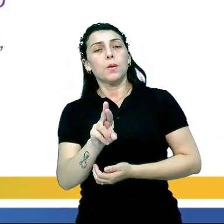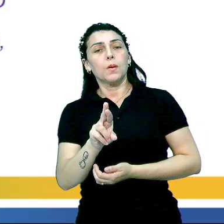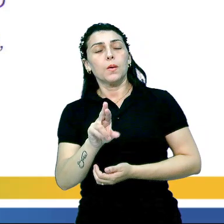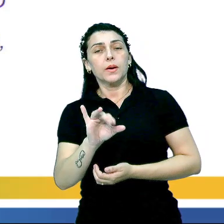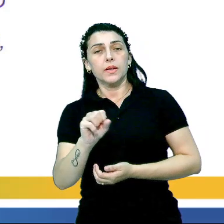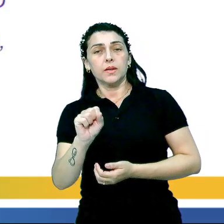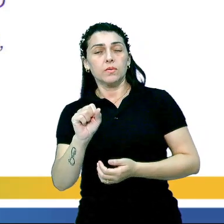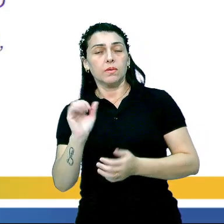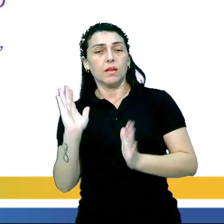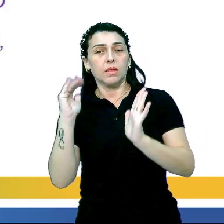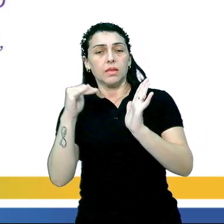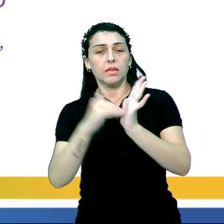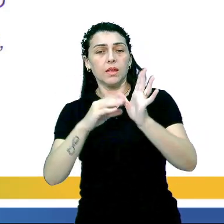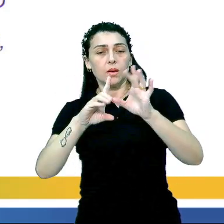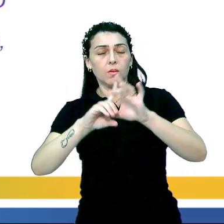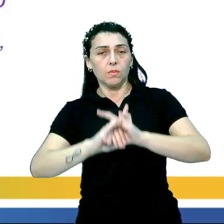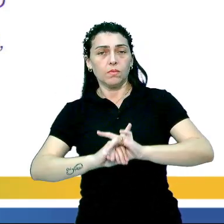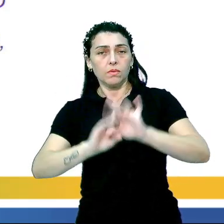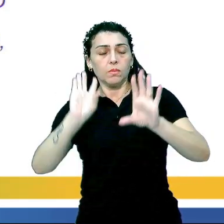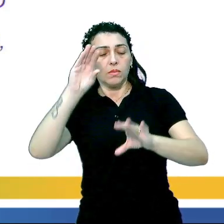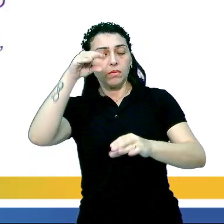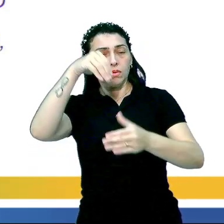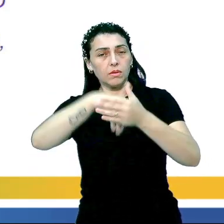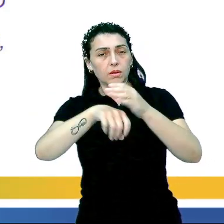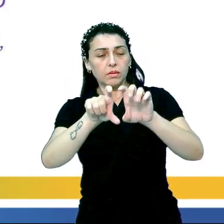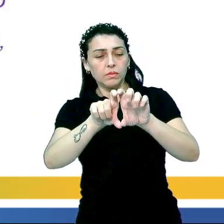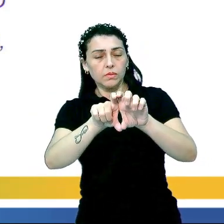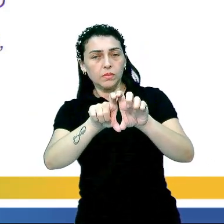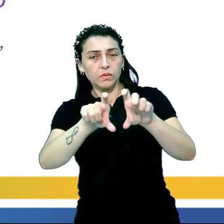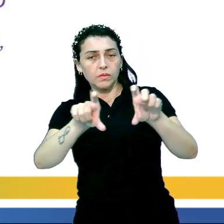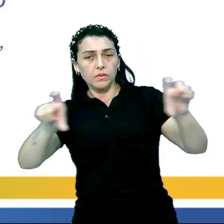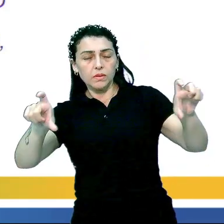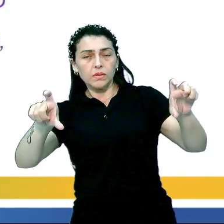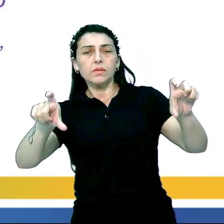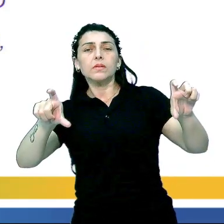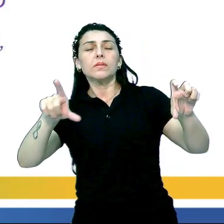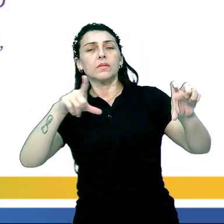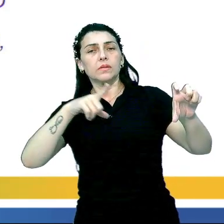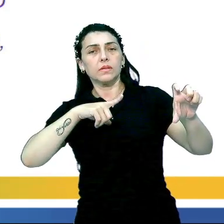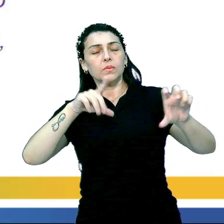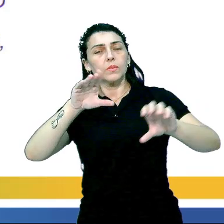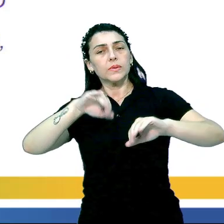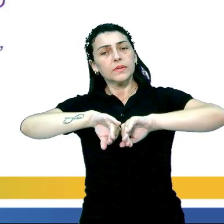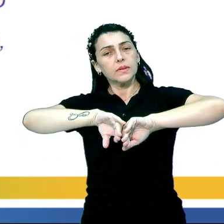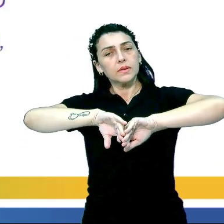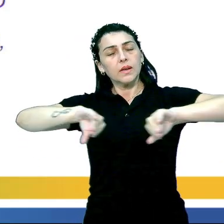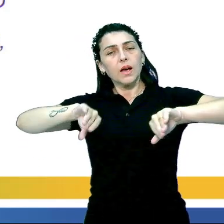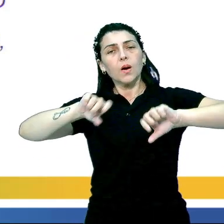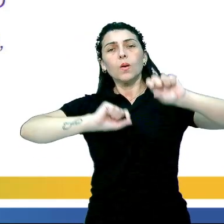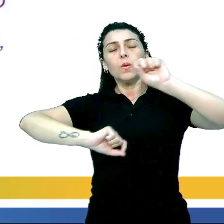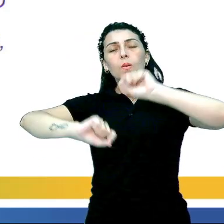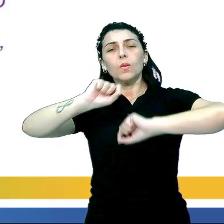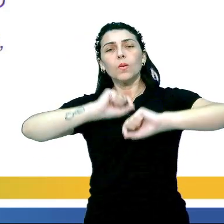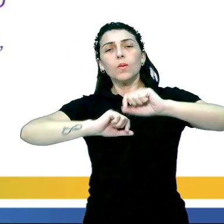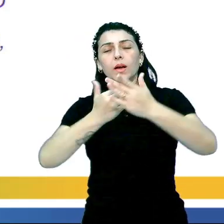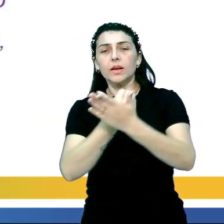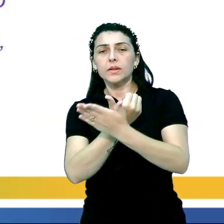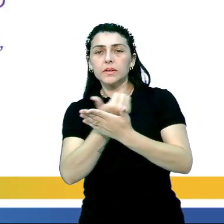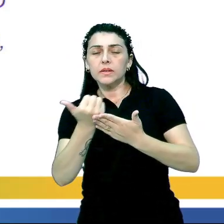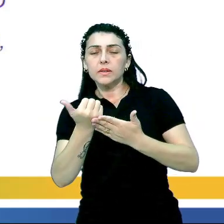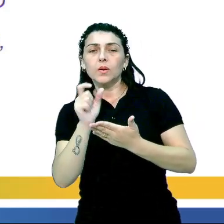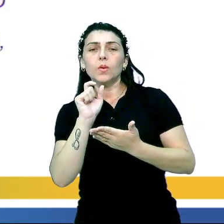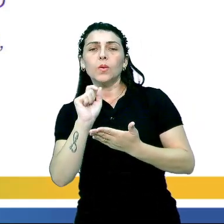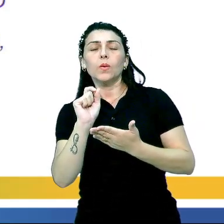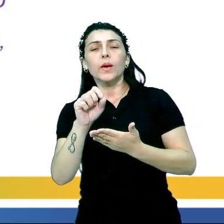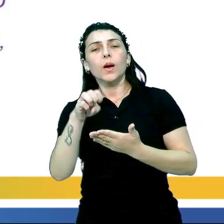E aí dentro desse conjunto aí, nós vamos separar o que seria a ação, o que